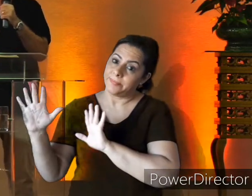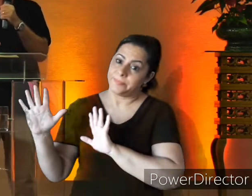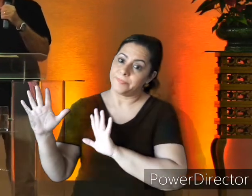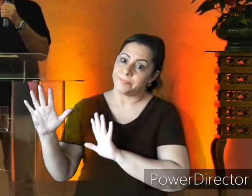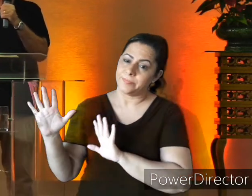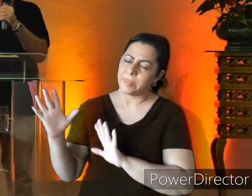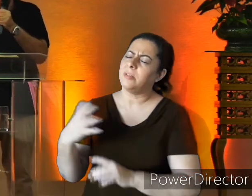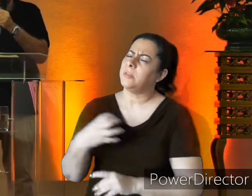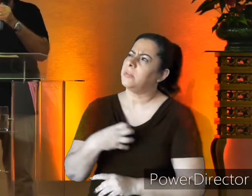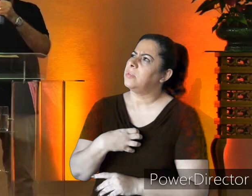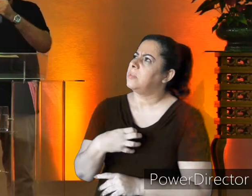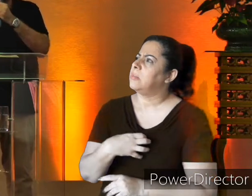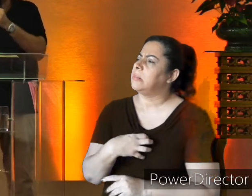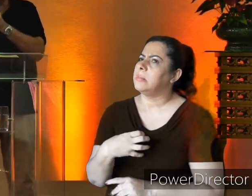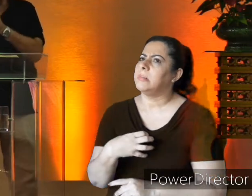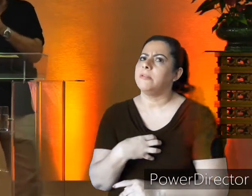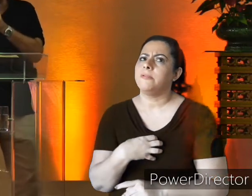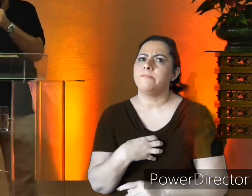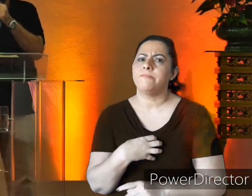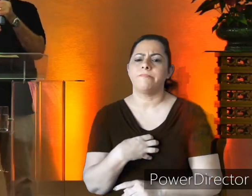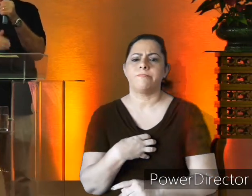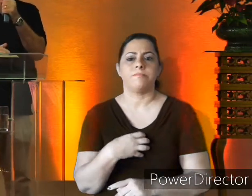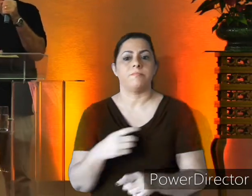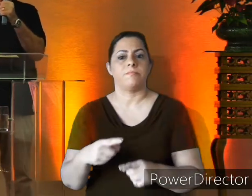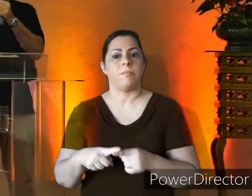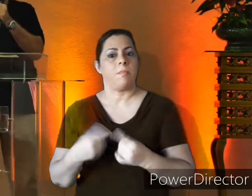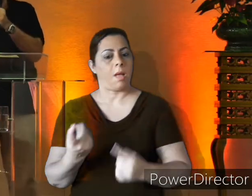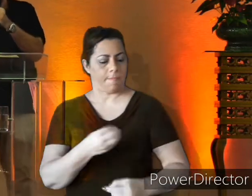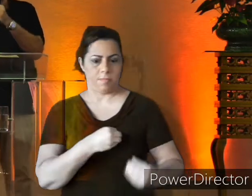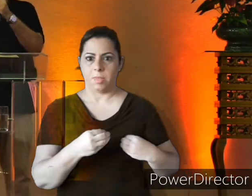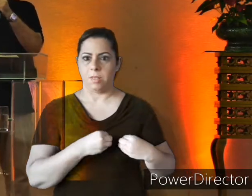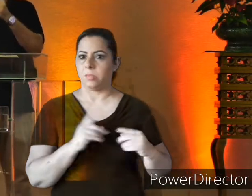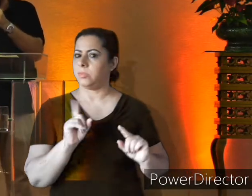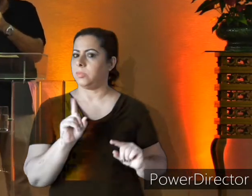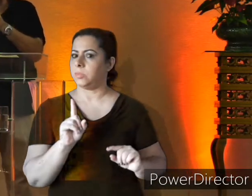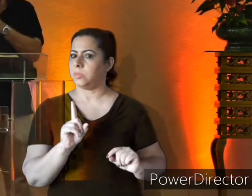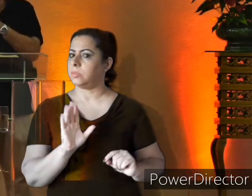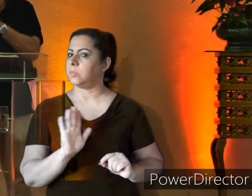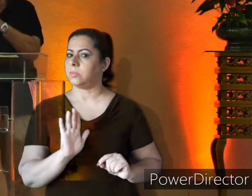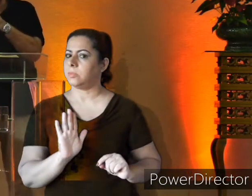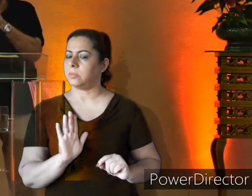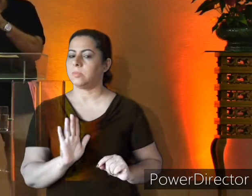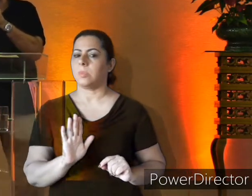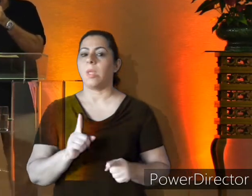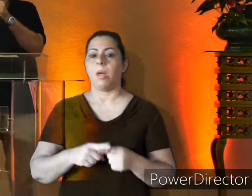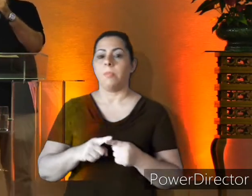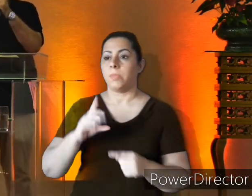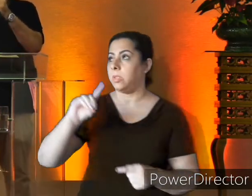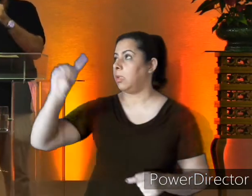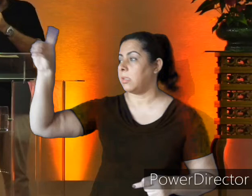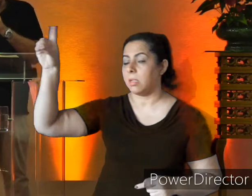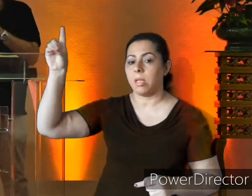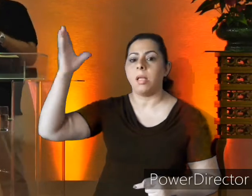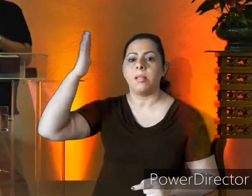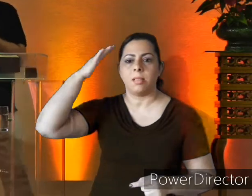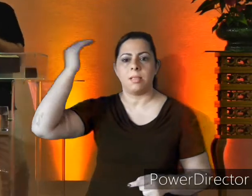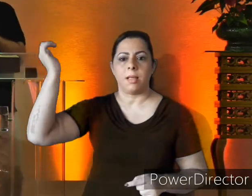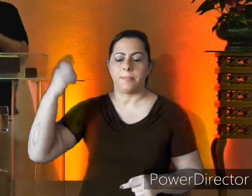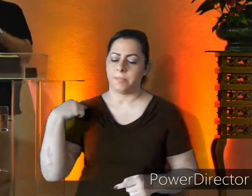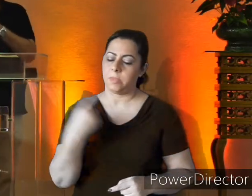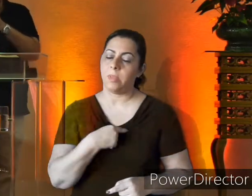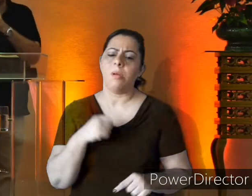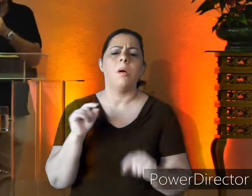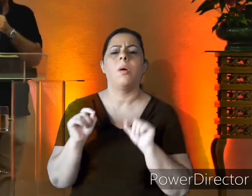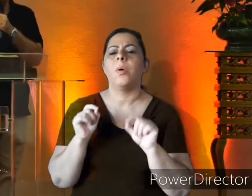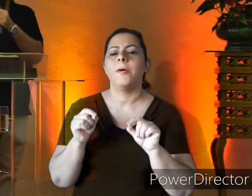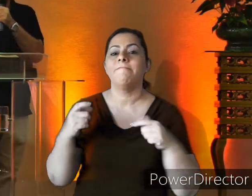venham mexer com as nossas vidas, mas não é porque estamos em pecado, não é porque estamos falhos, mas é justamente